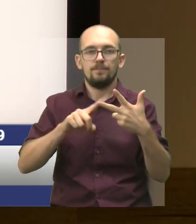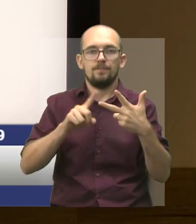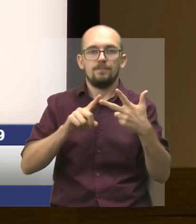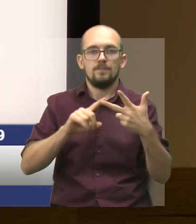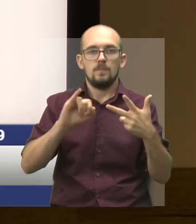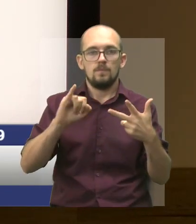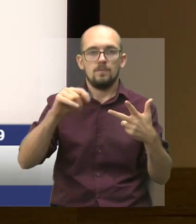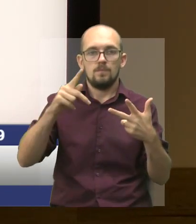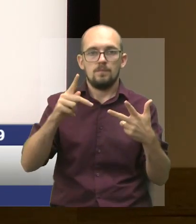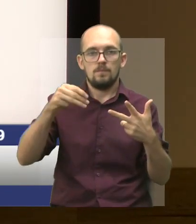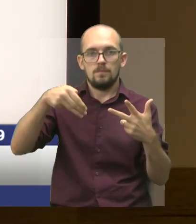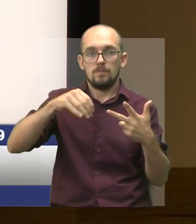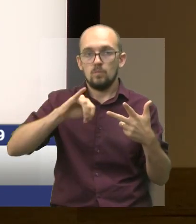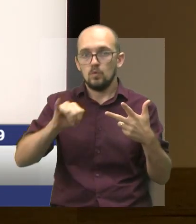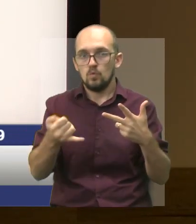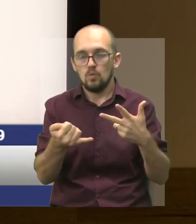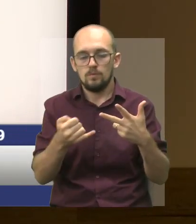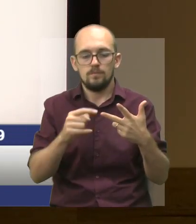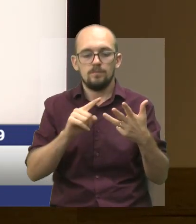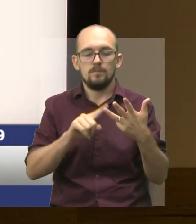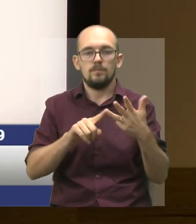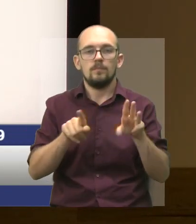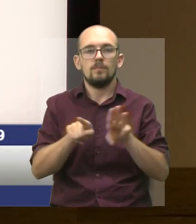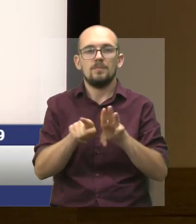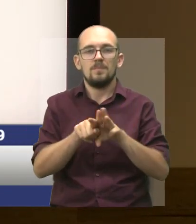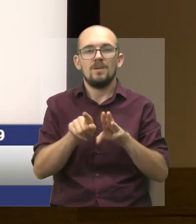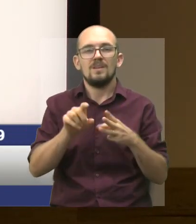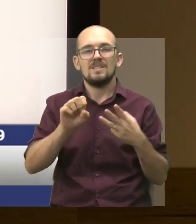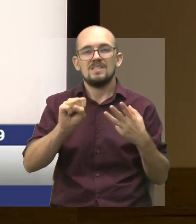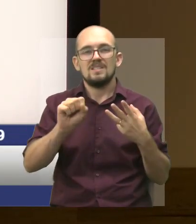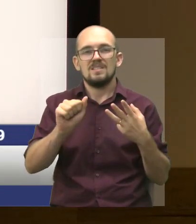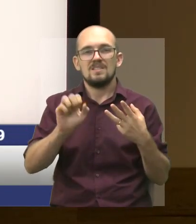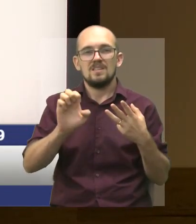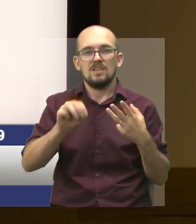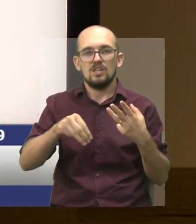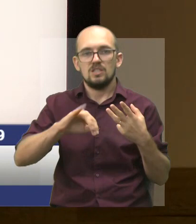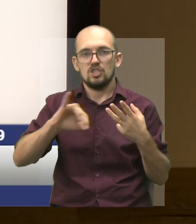IPMJ e da Agência Reguladora Saenge.